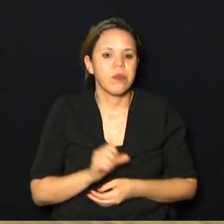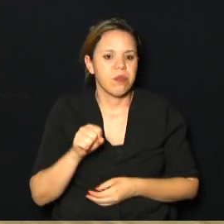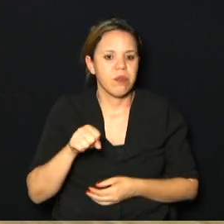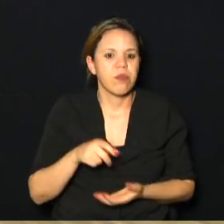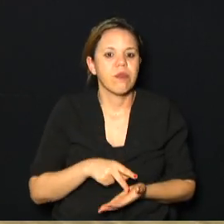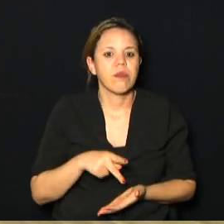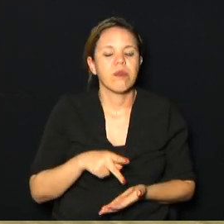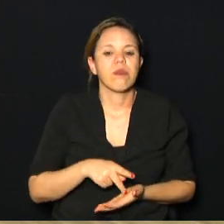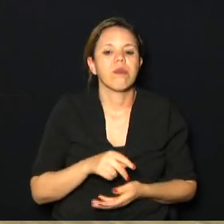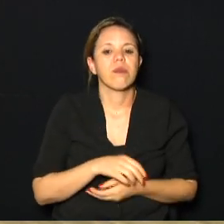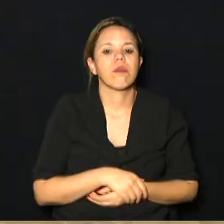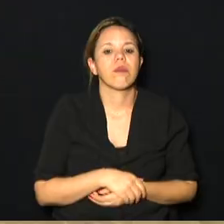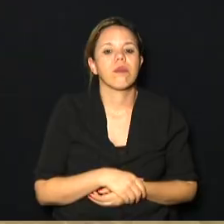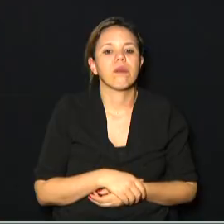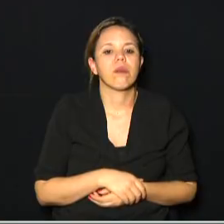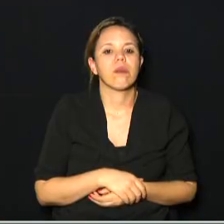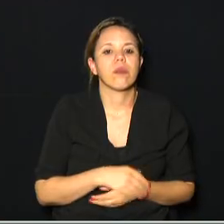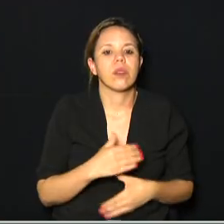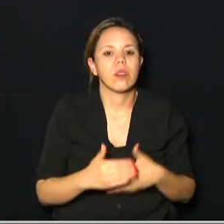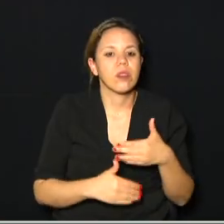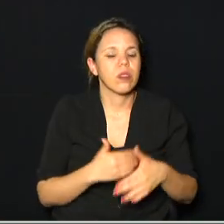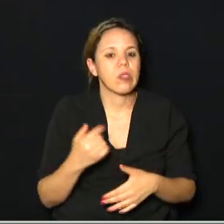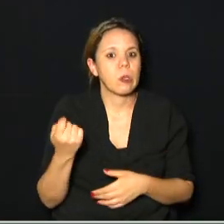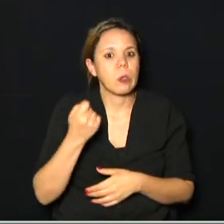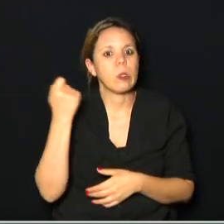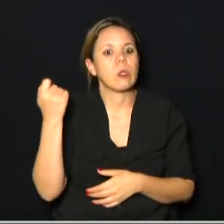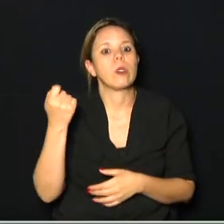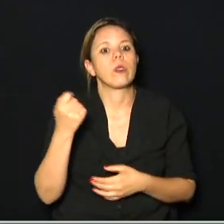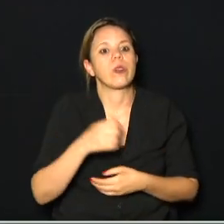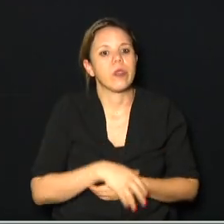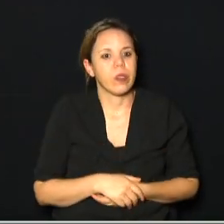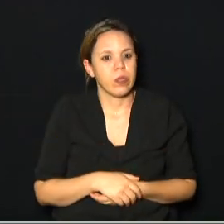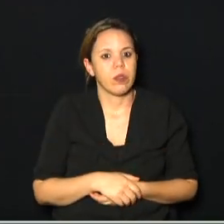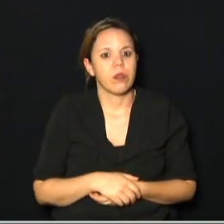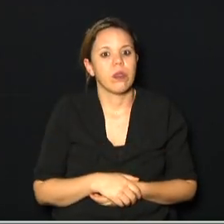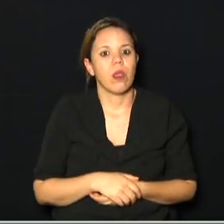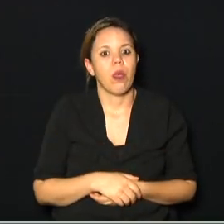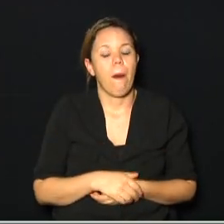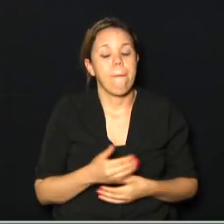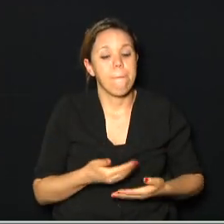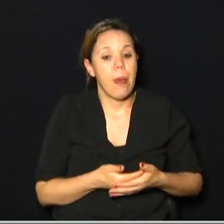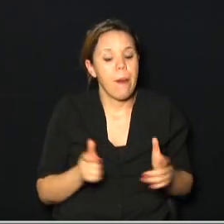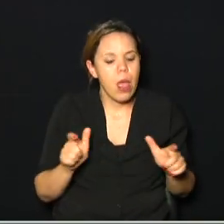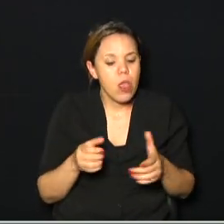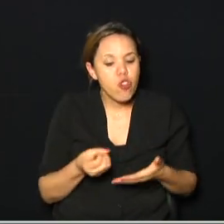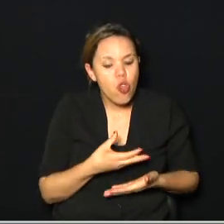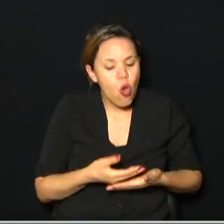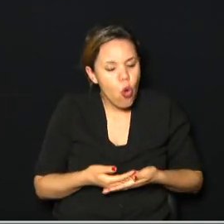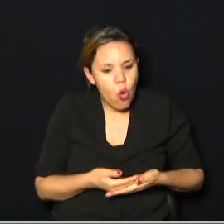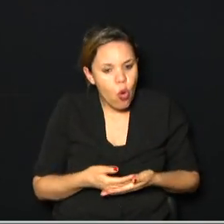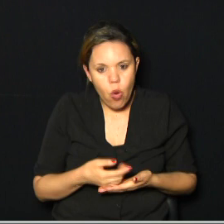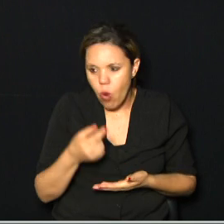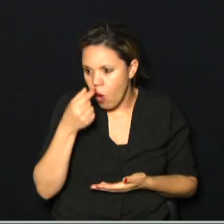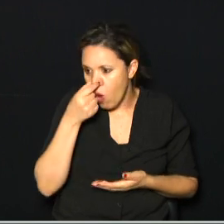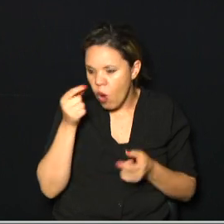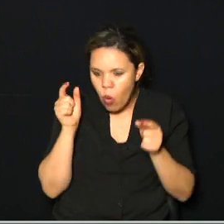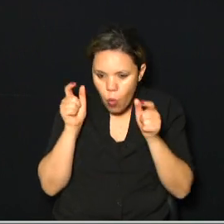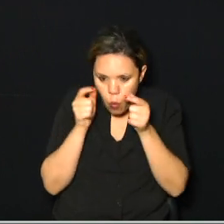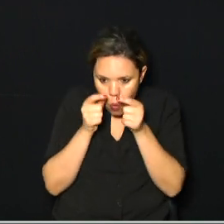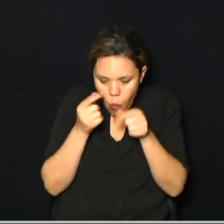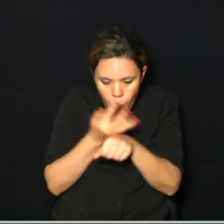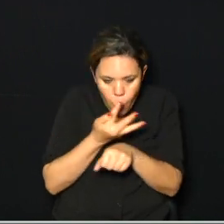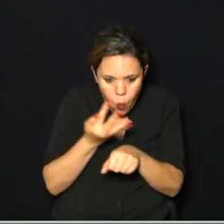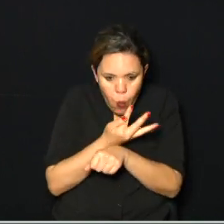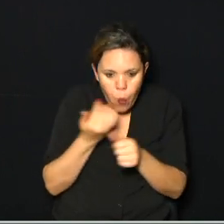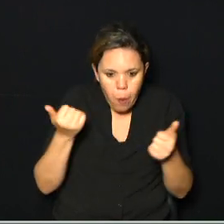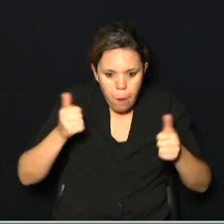Sim, sim, e com consequências mais graves, né? Quanto menor o bebê, menor a via aérea e pior,